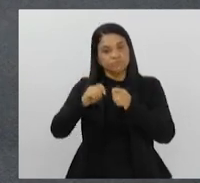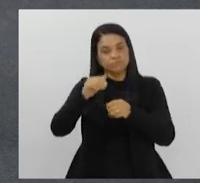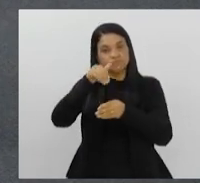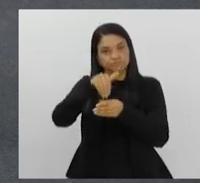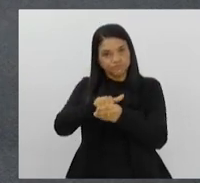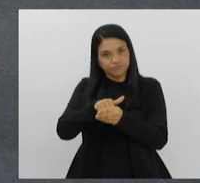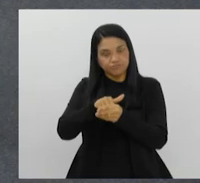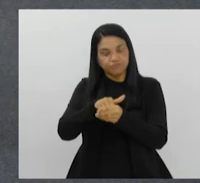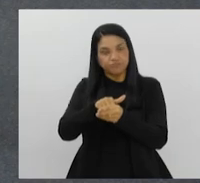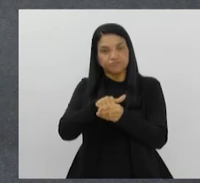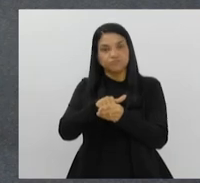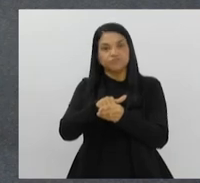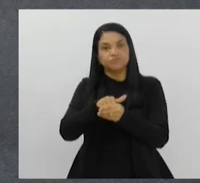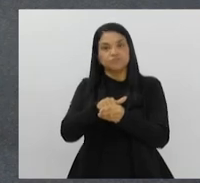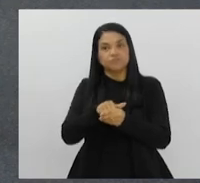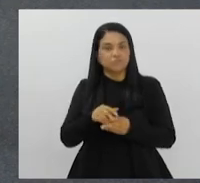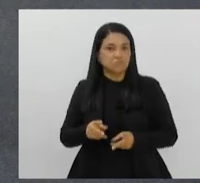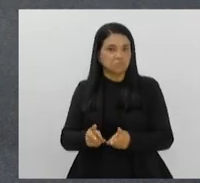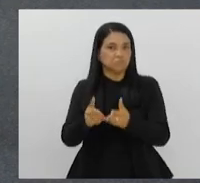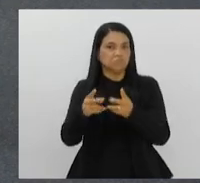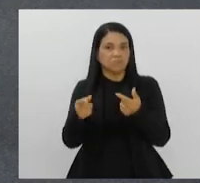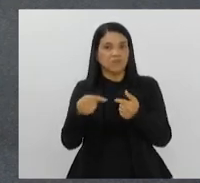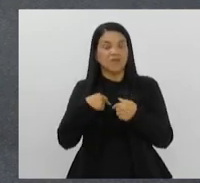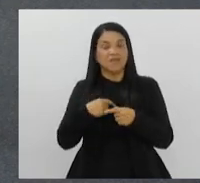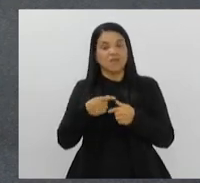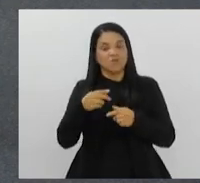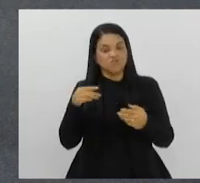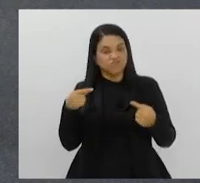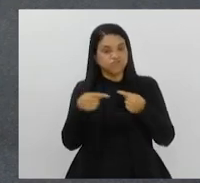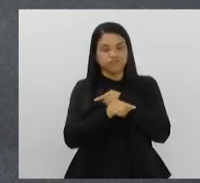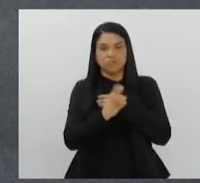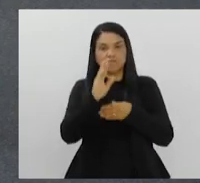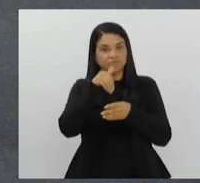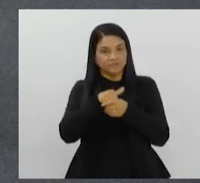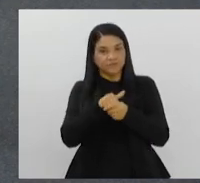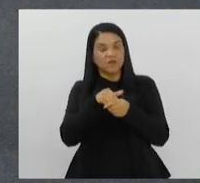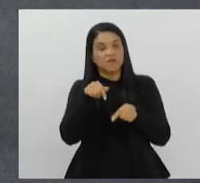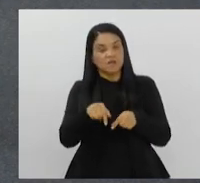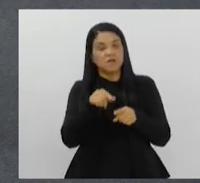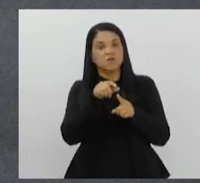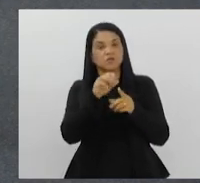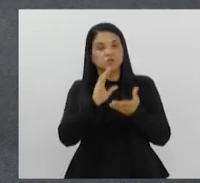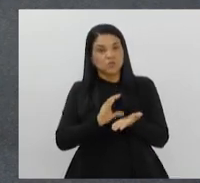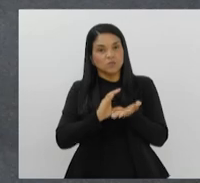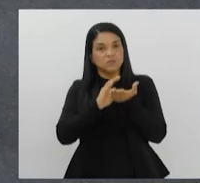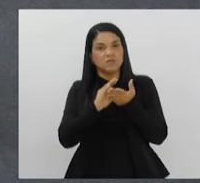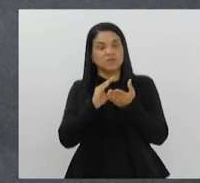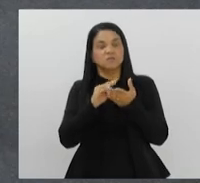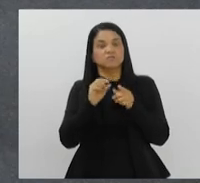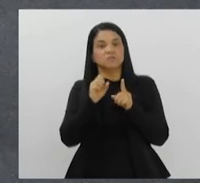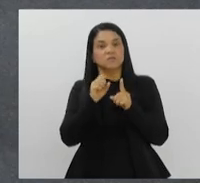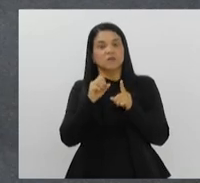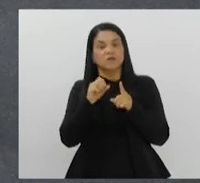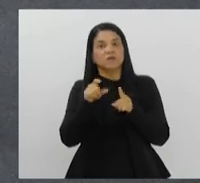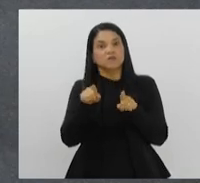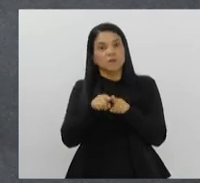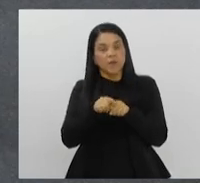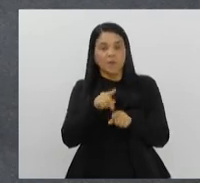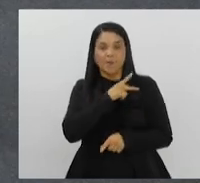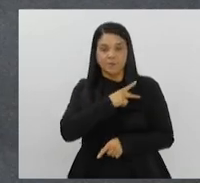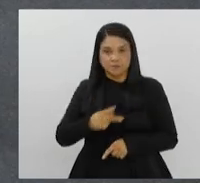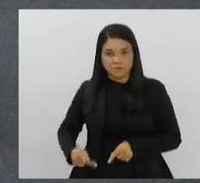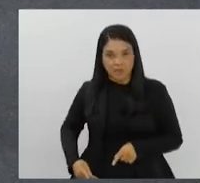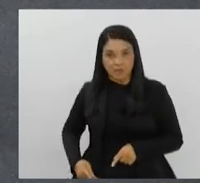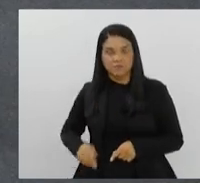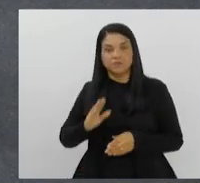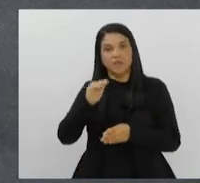indefinida. Eu falei que era contrário, porque os conselhos são espaços de participação da sociedade, assim como no Parlamento o presidente tem limitação